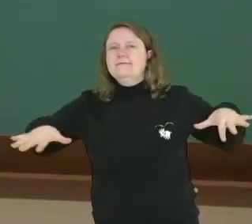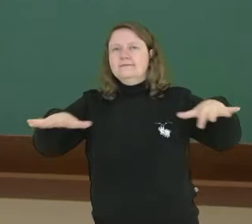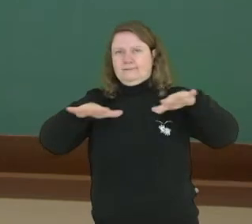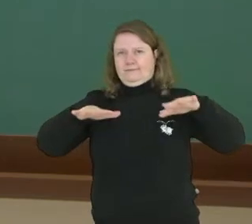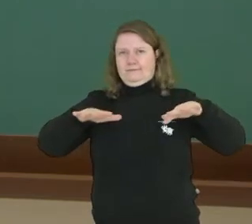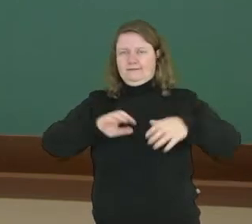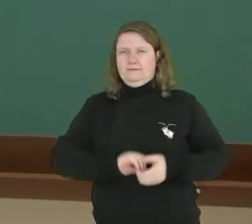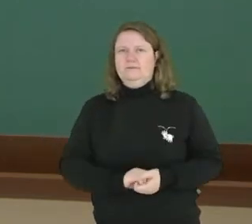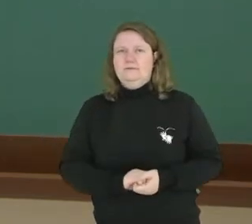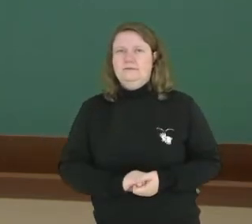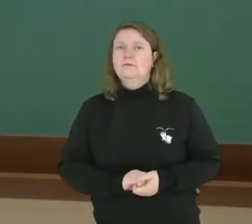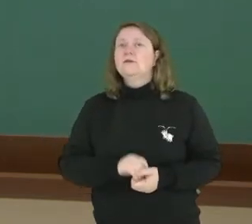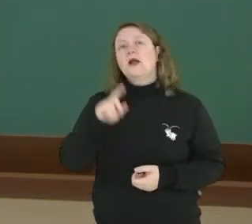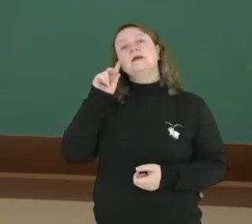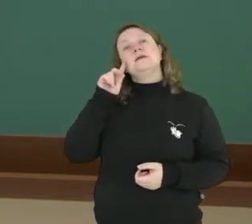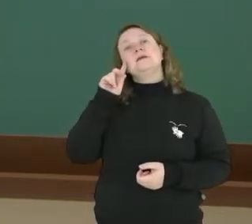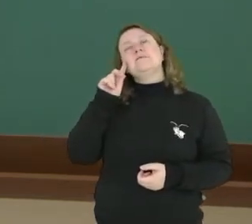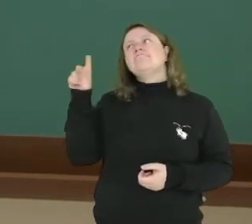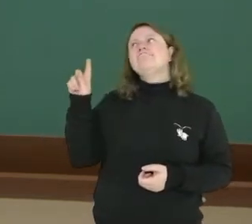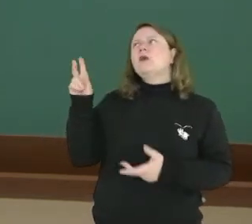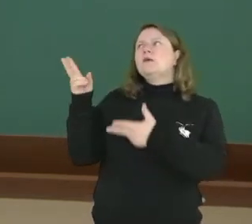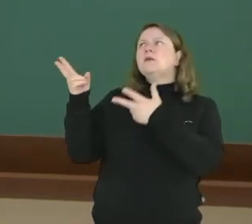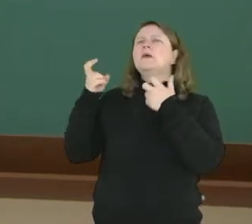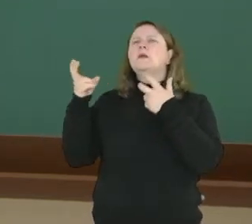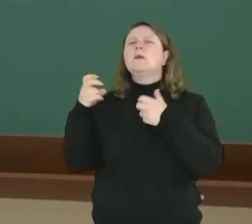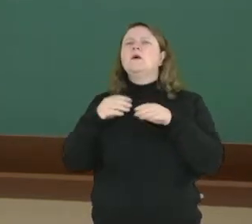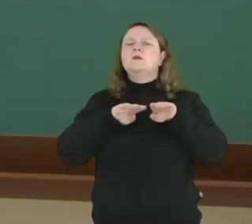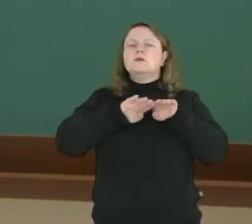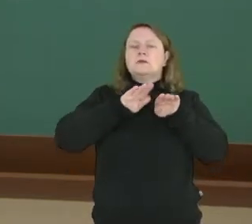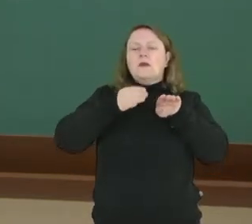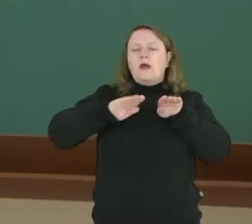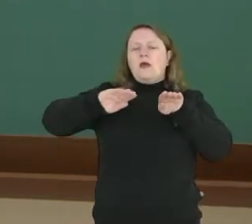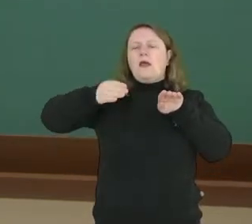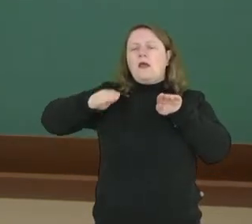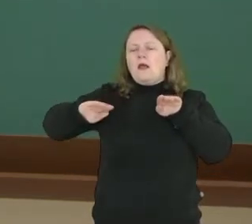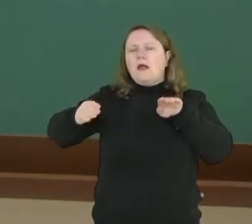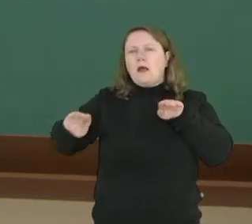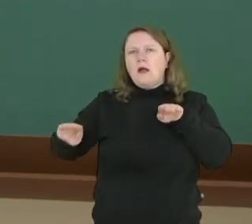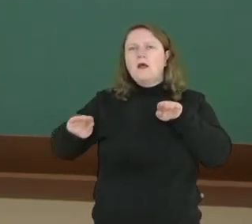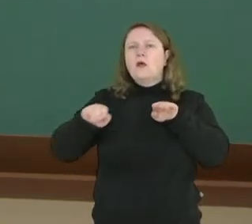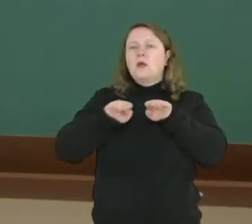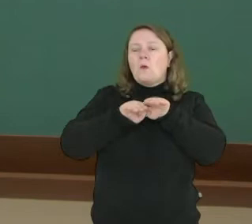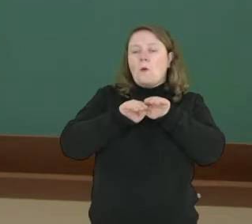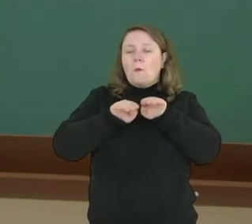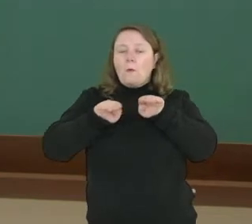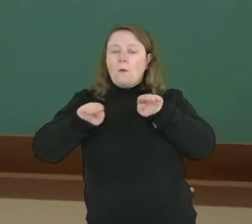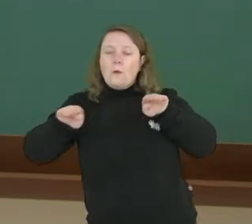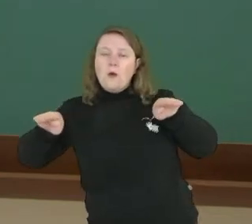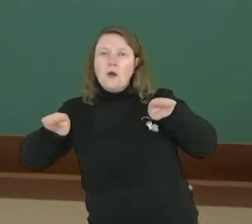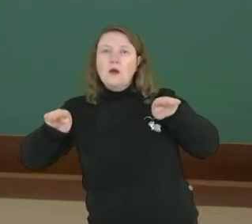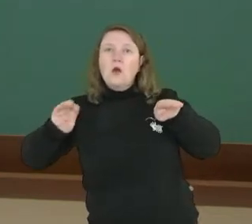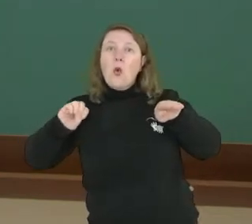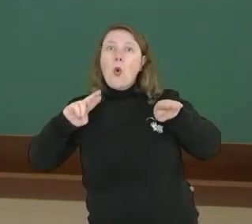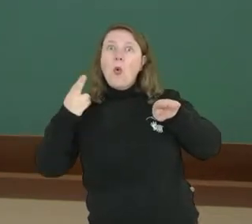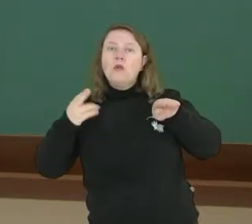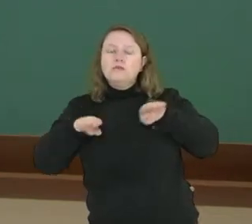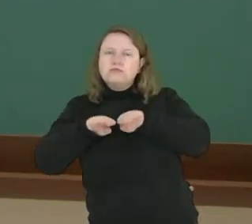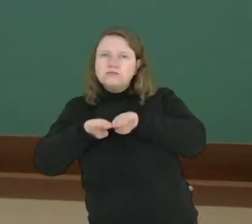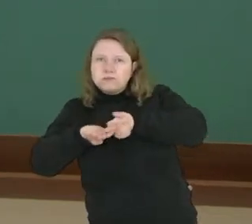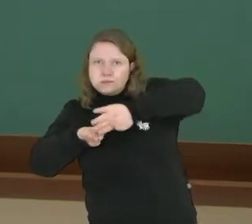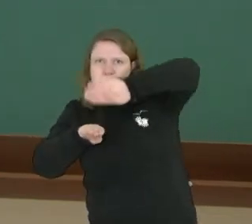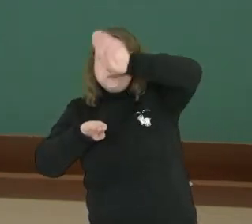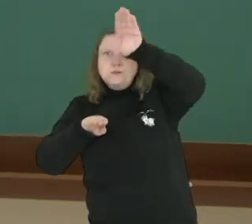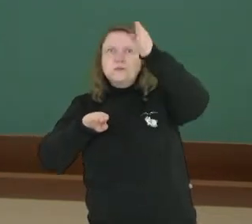as formas de relevo também, áreas de serra, áreas mais planas, a gente também vai ter